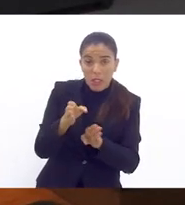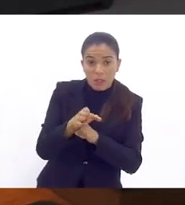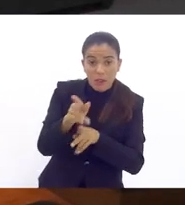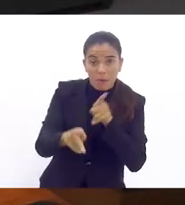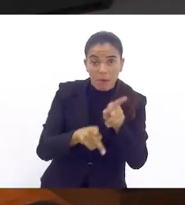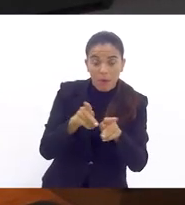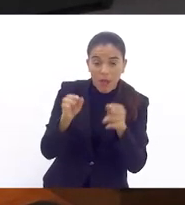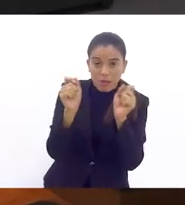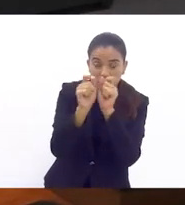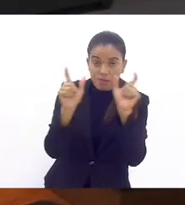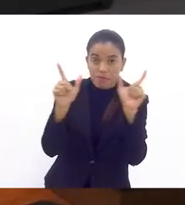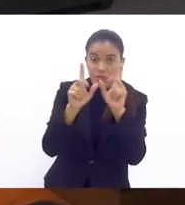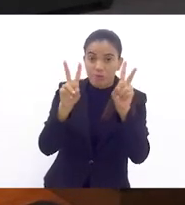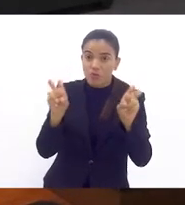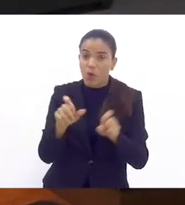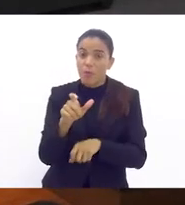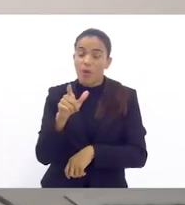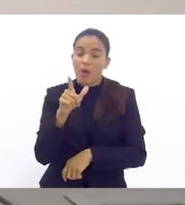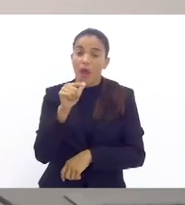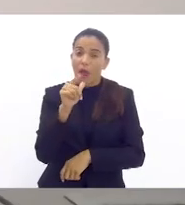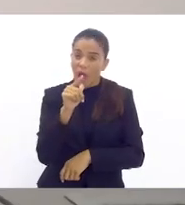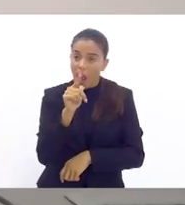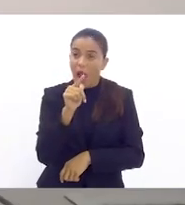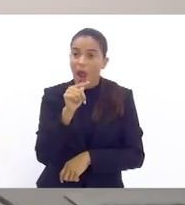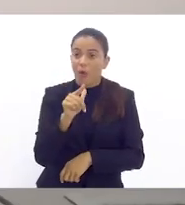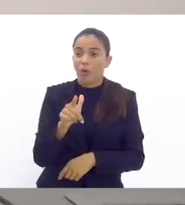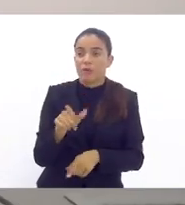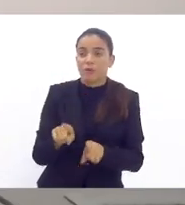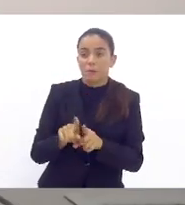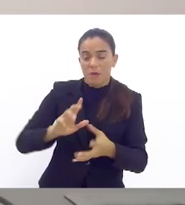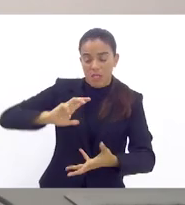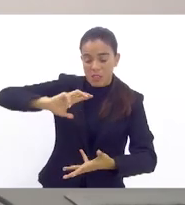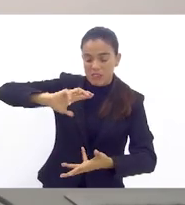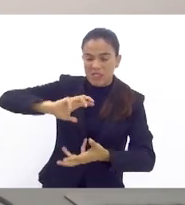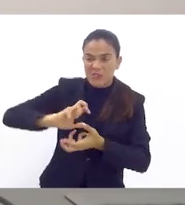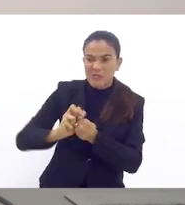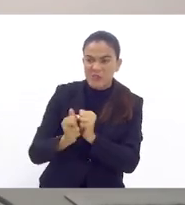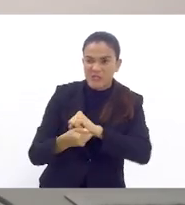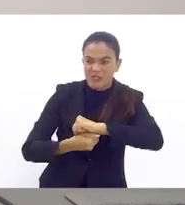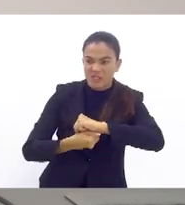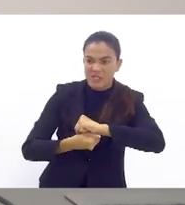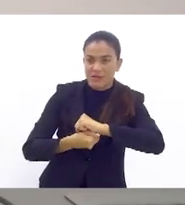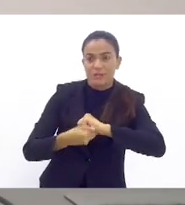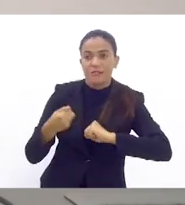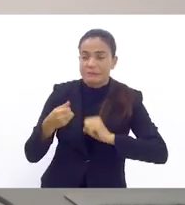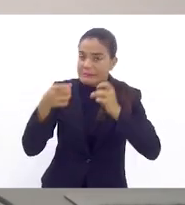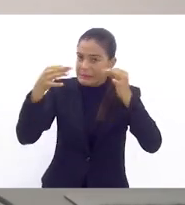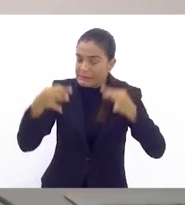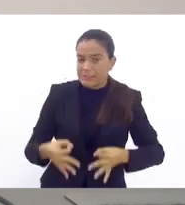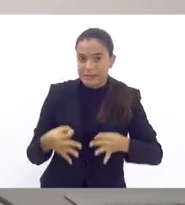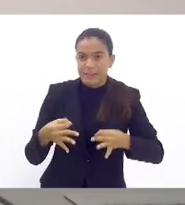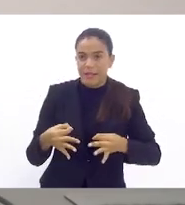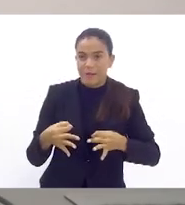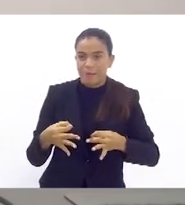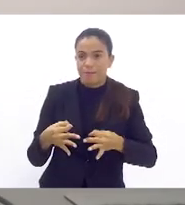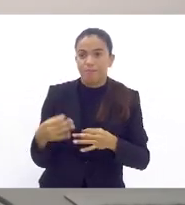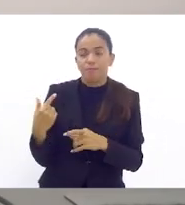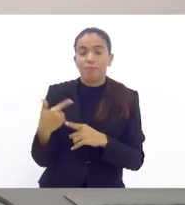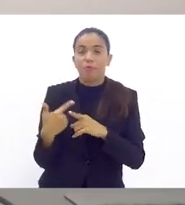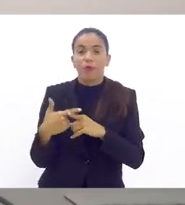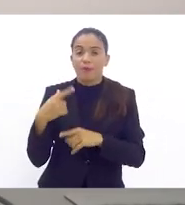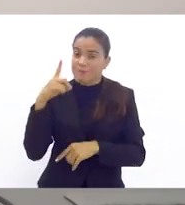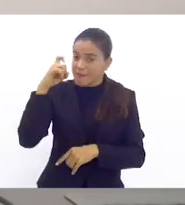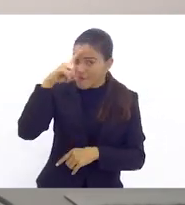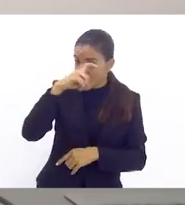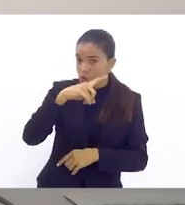em relação ao consumo da água com gás, a destruição e o descarte legal, né, de forma... o que dificulte a